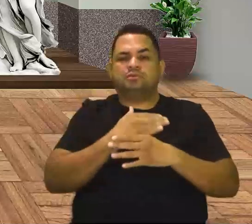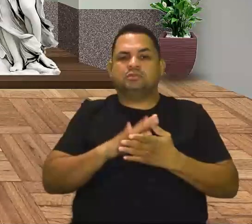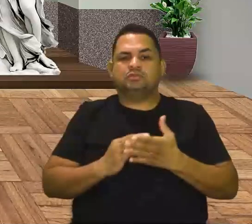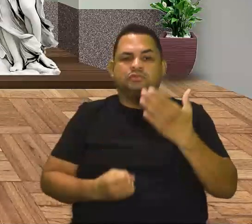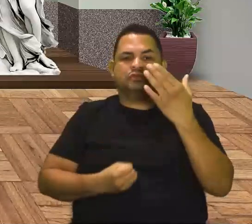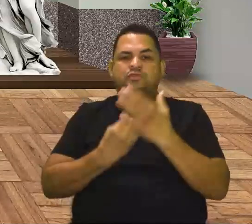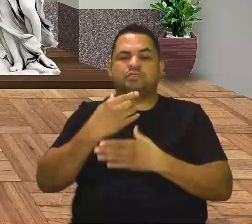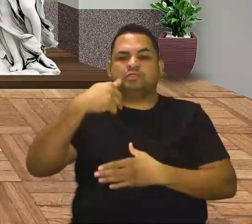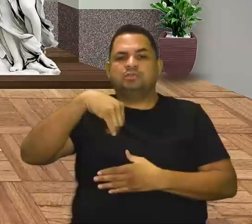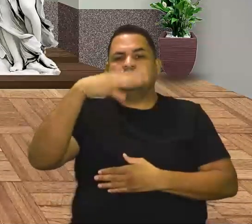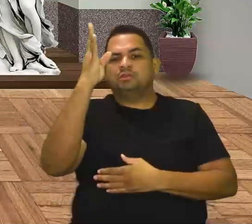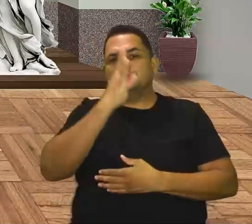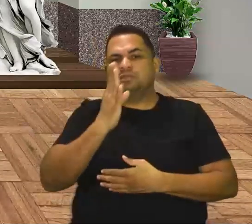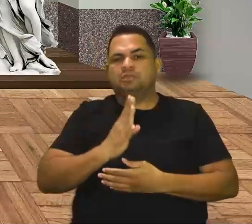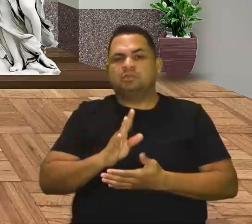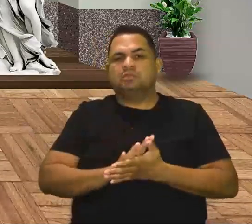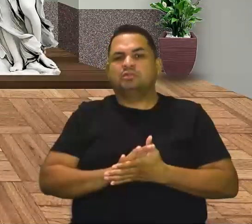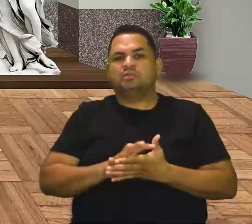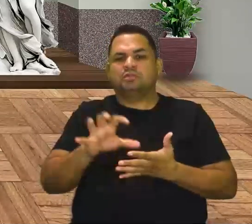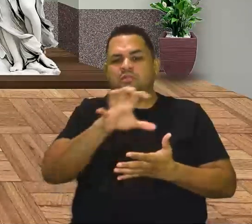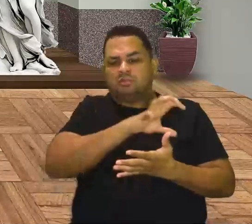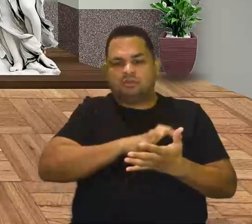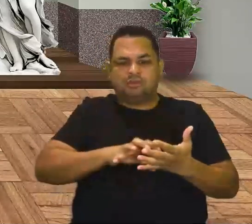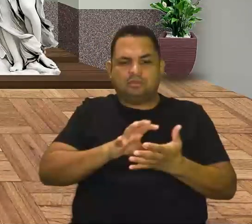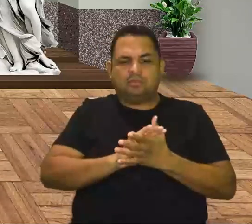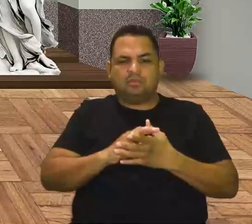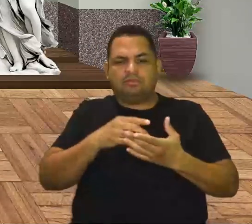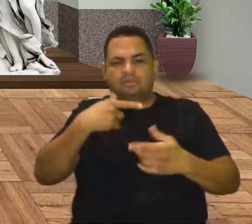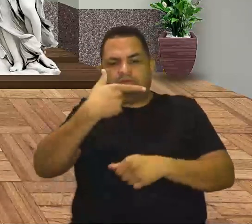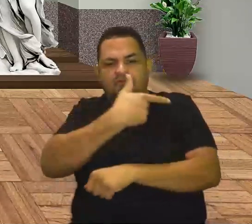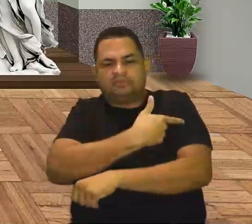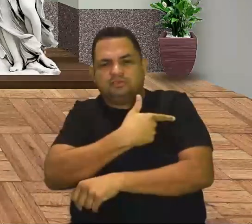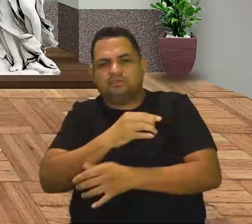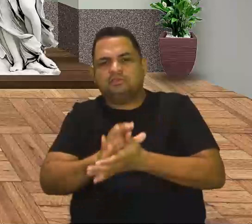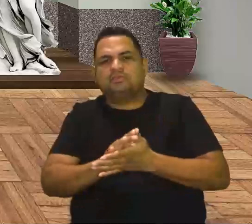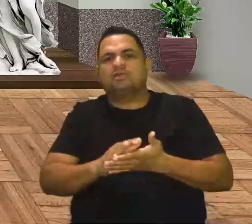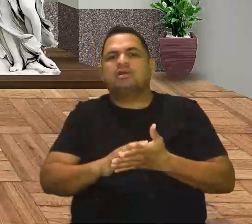aparecendo no Brasil. A revolta da vacina, a revolta da chibata.